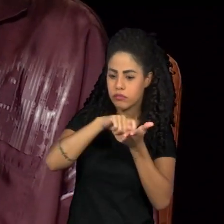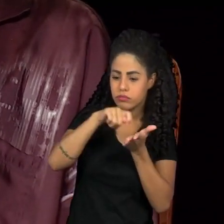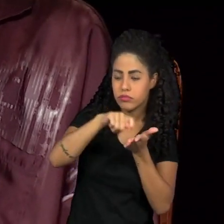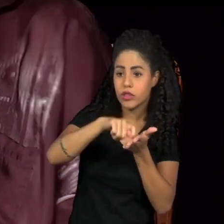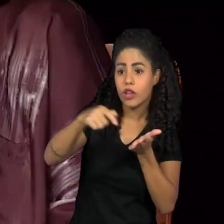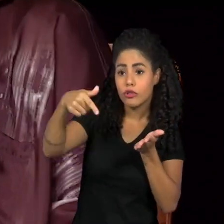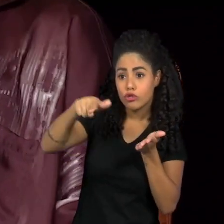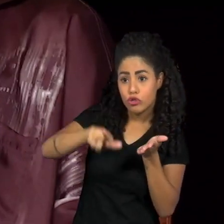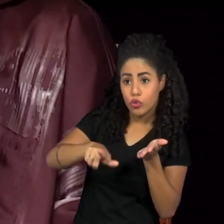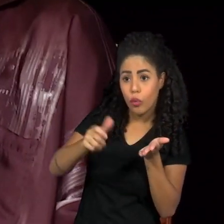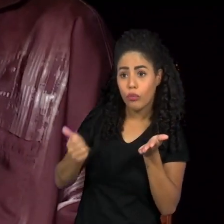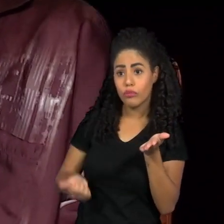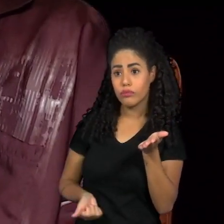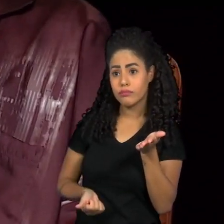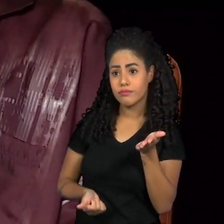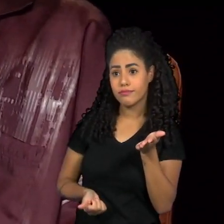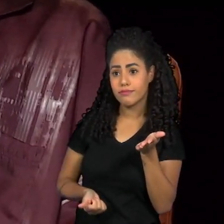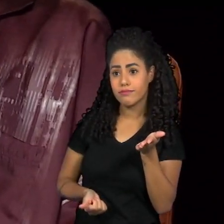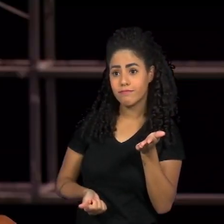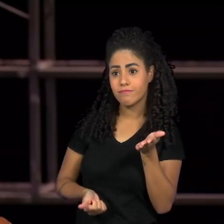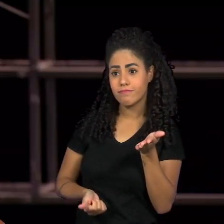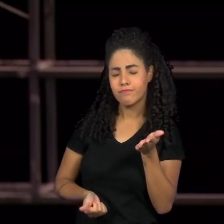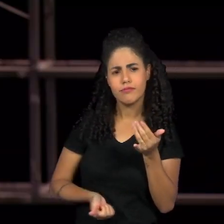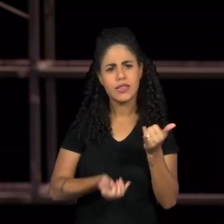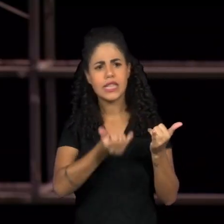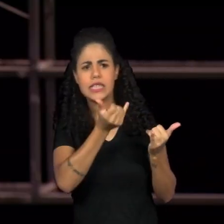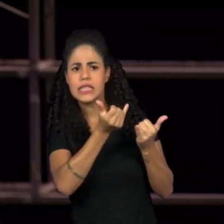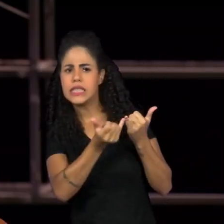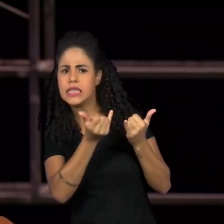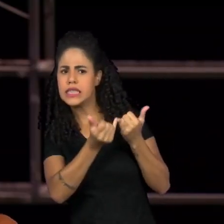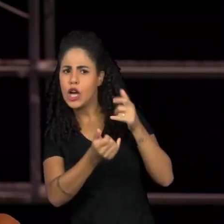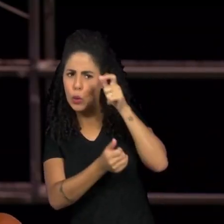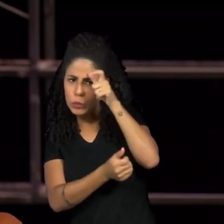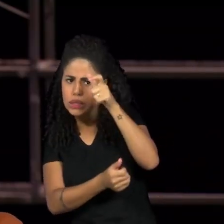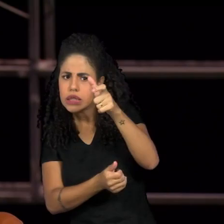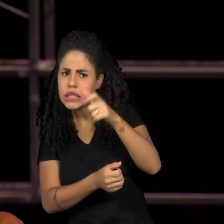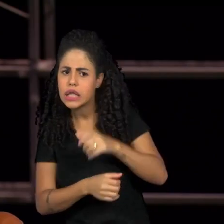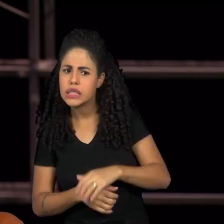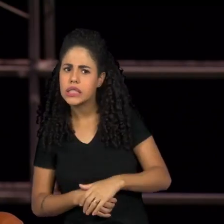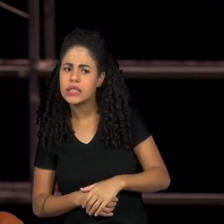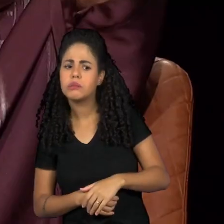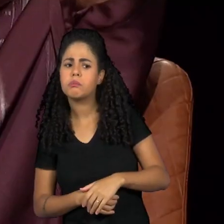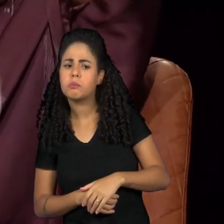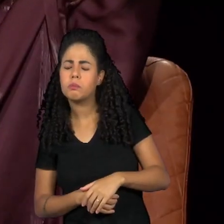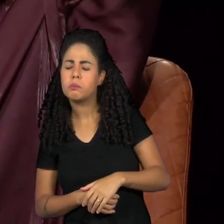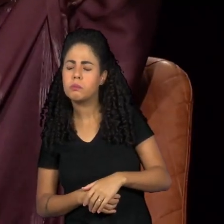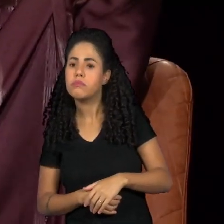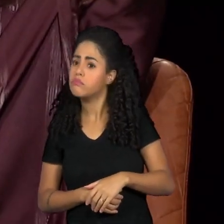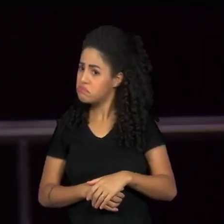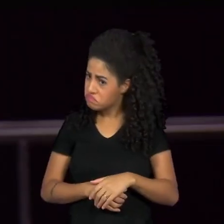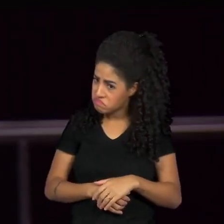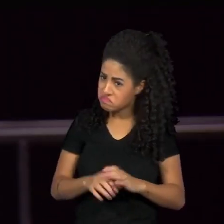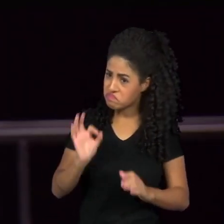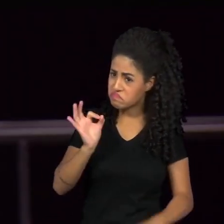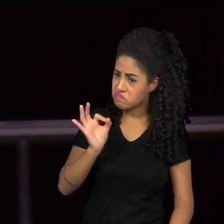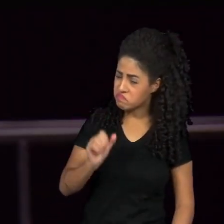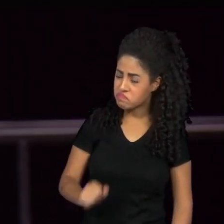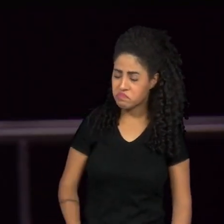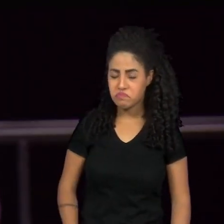né? Qualquer semelhança será mera coincidência. Não é? Tudo bem,